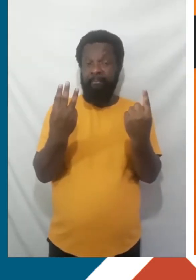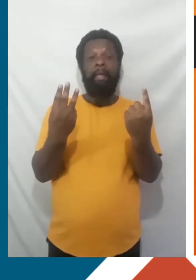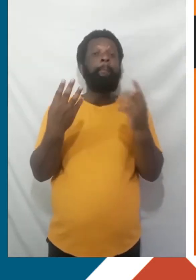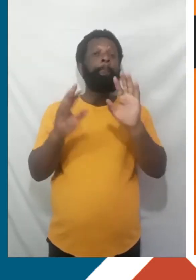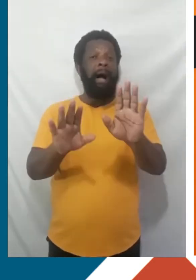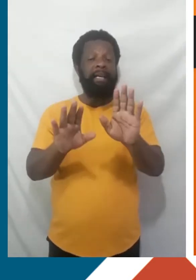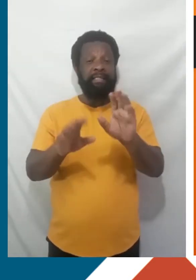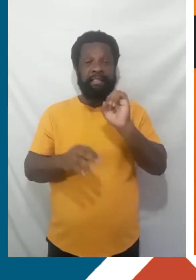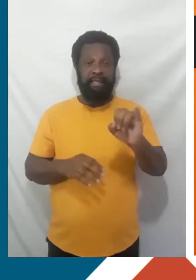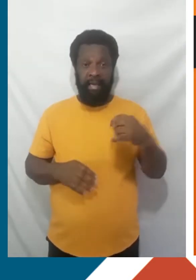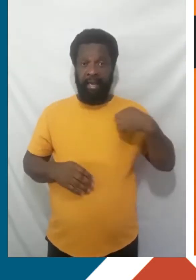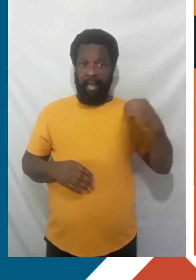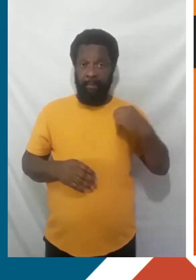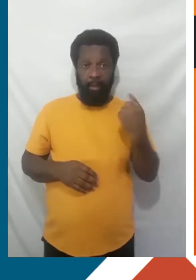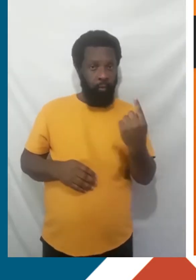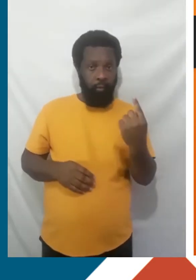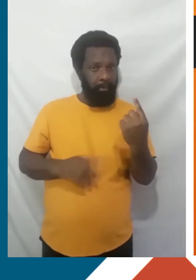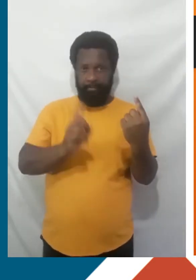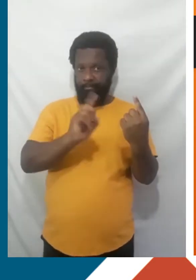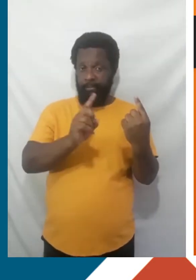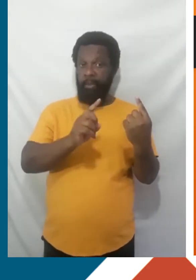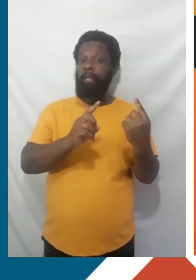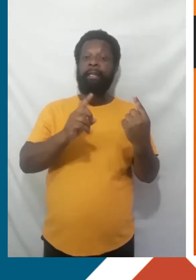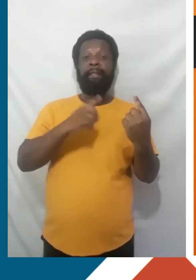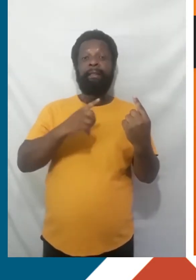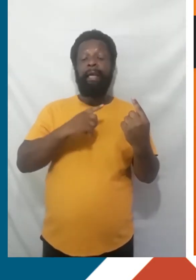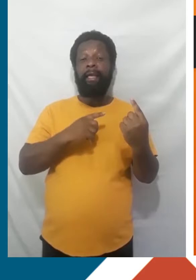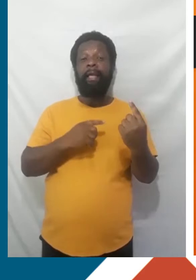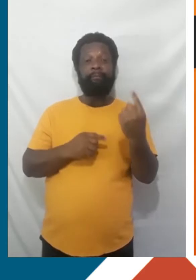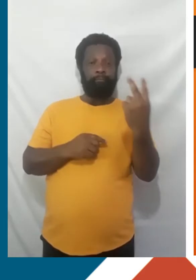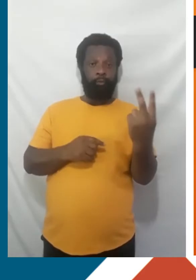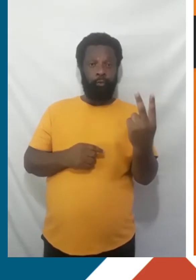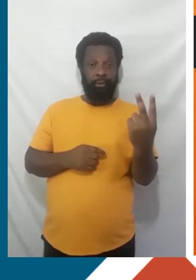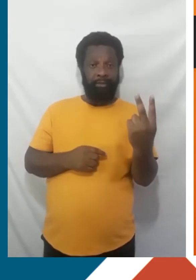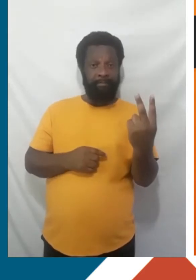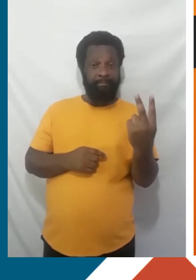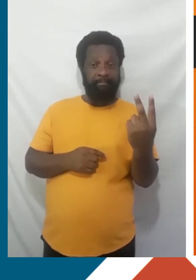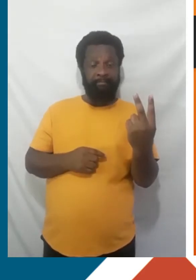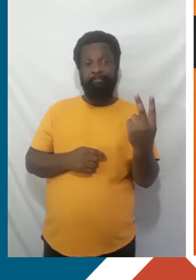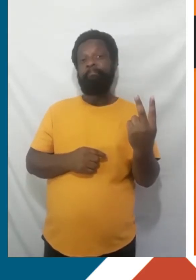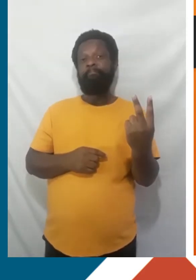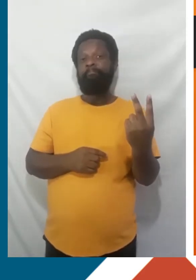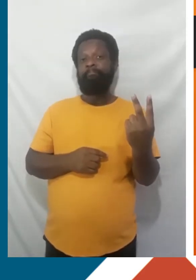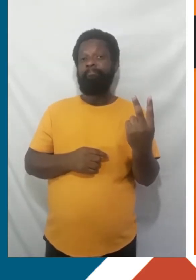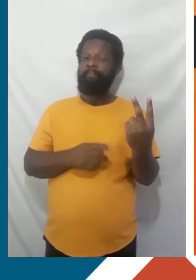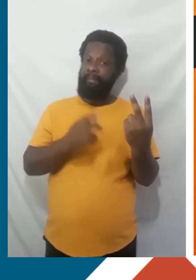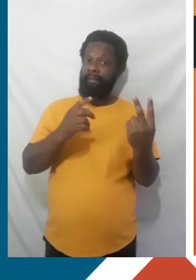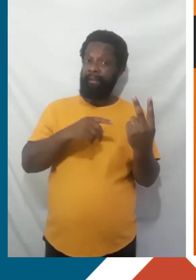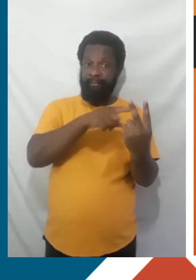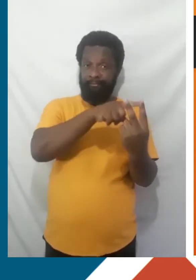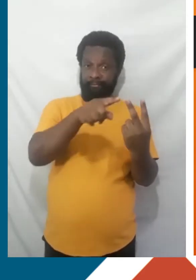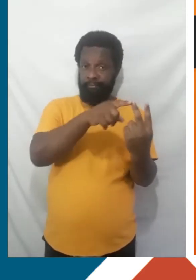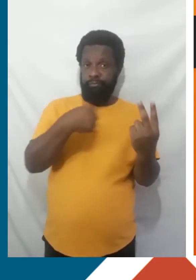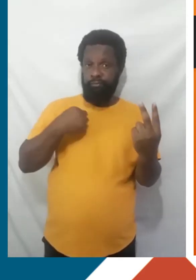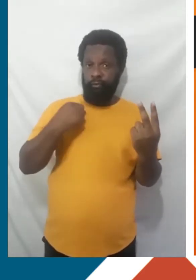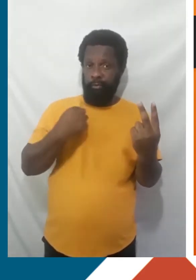Agora, se em vez de uma camisa José tivesse que escolher entre 2 camisas, então temos 2